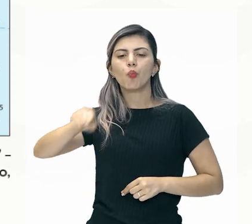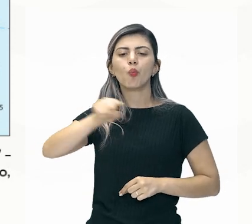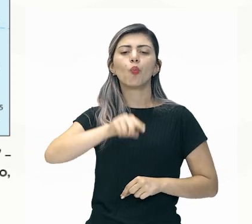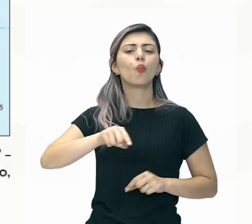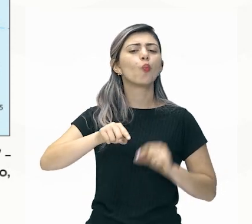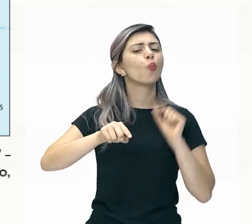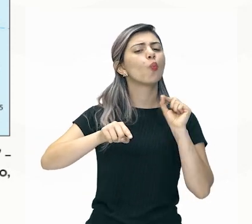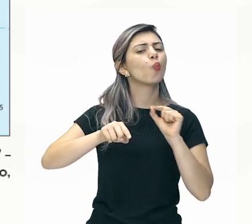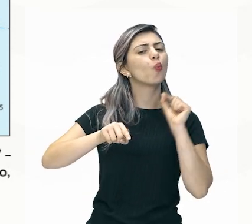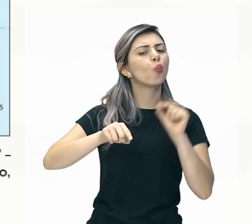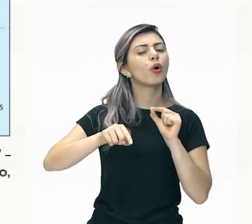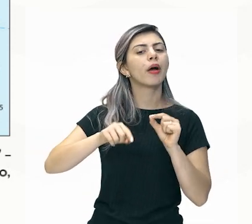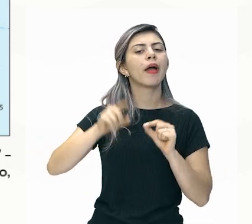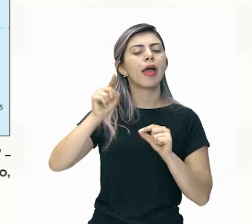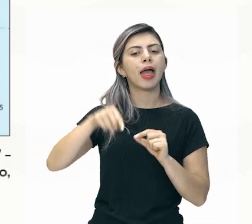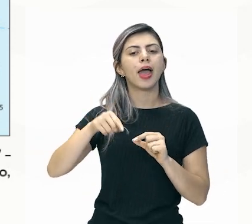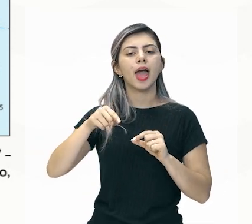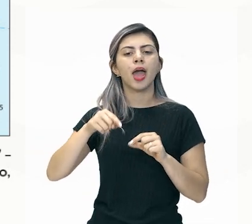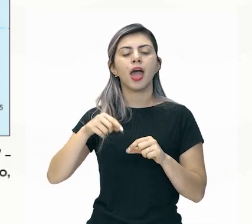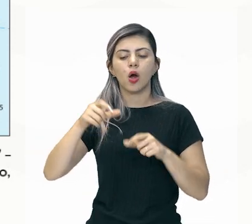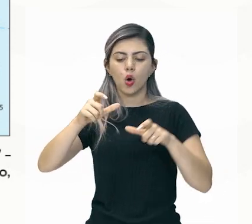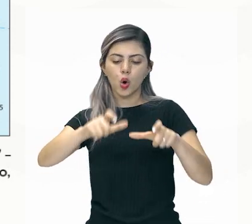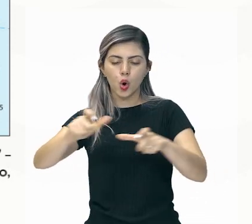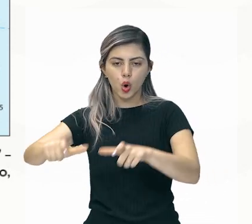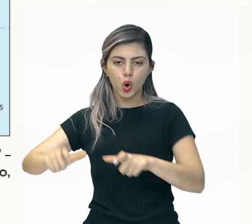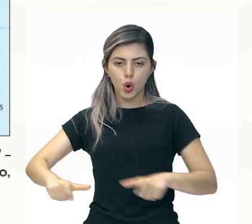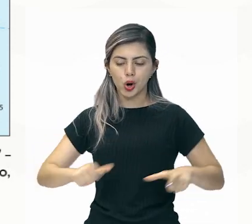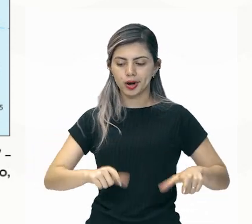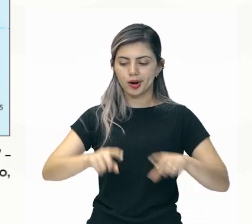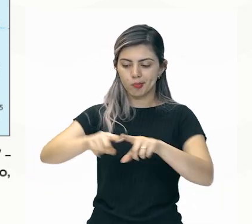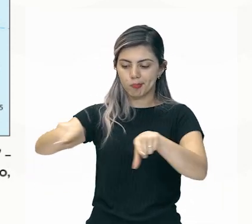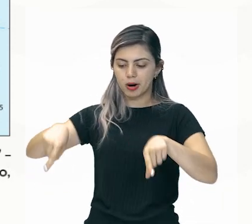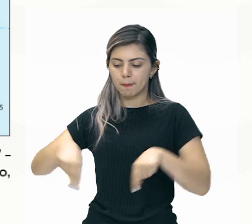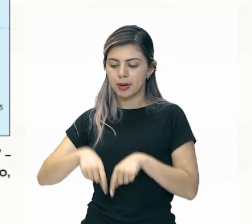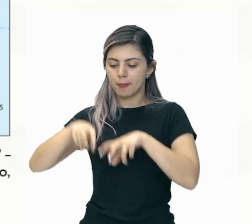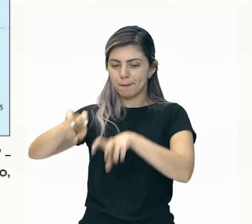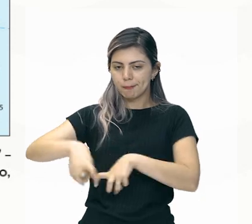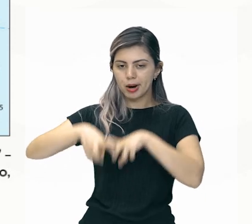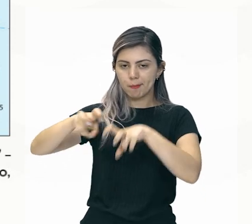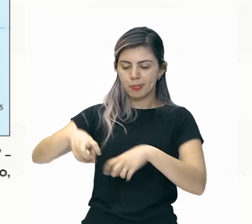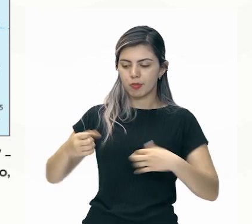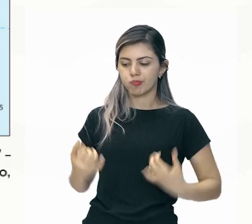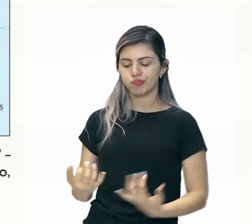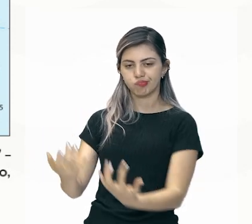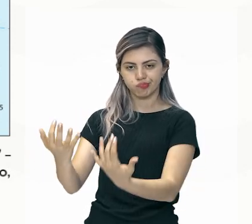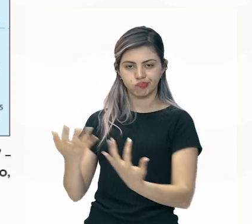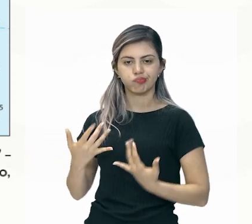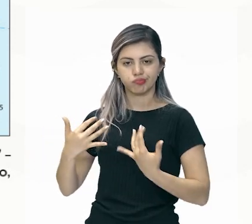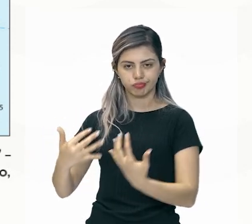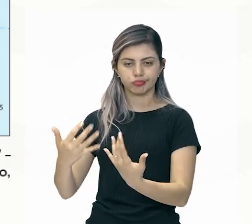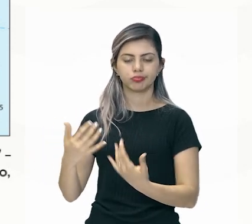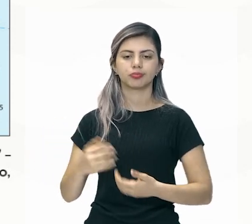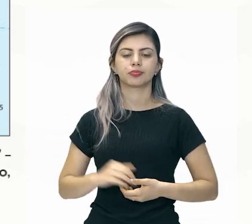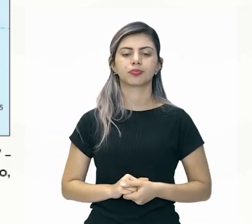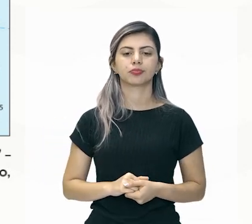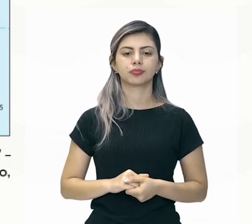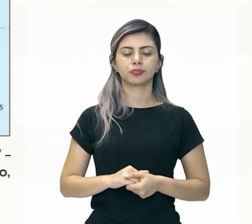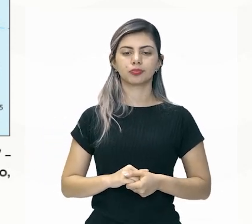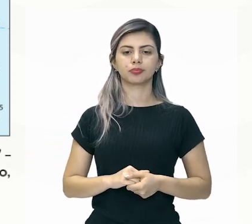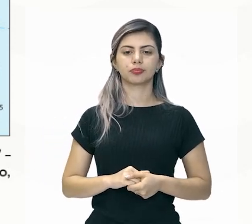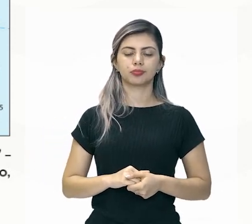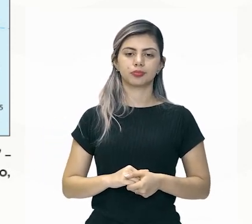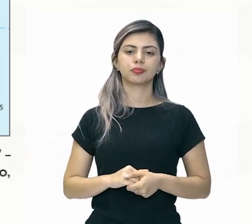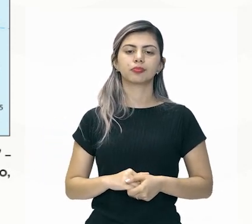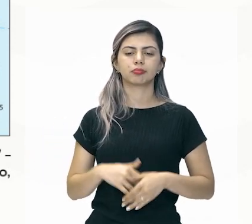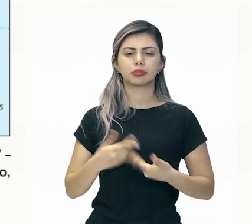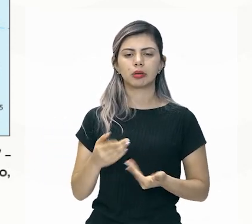nesse mapa, ele mostra quais são as áreas onde está tendo produção de soja nessas áreas ali, baseado nos biomas do Brasil,